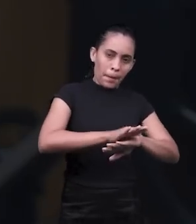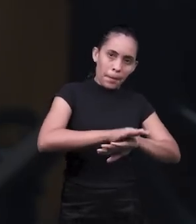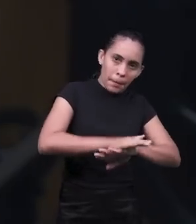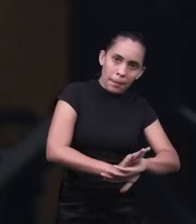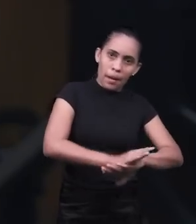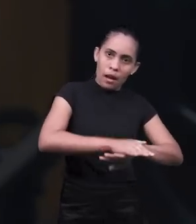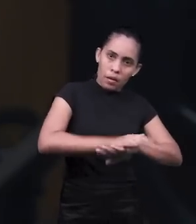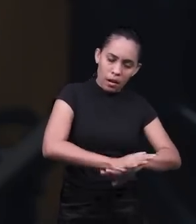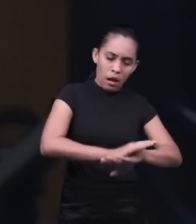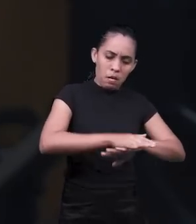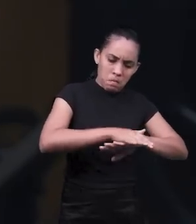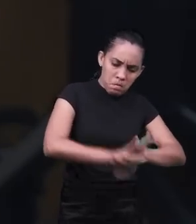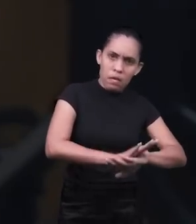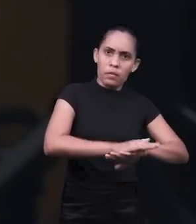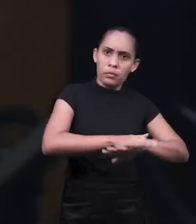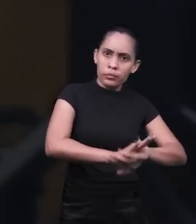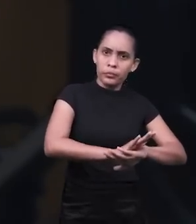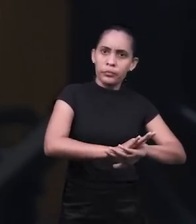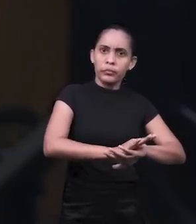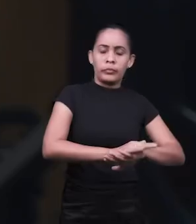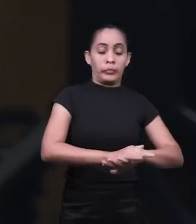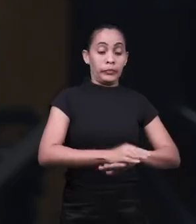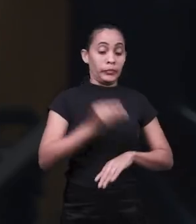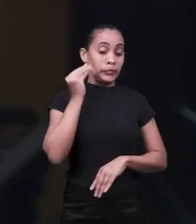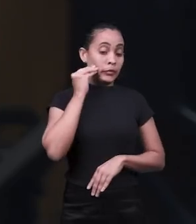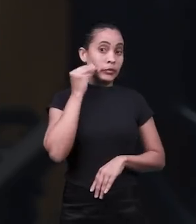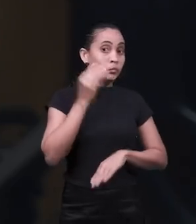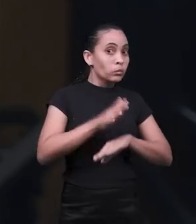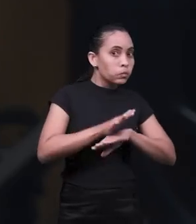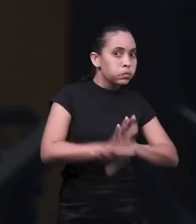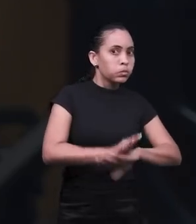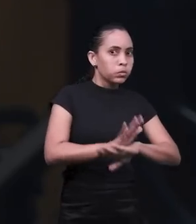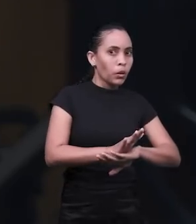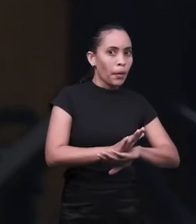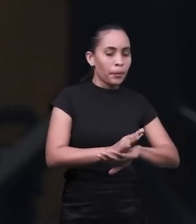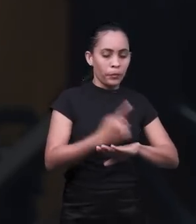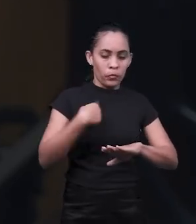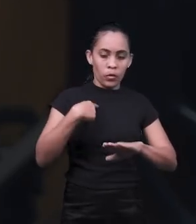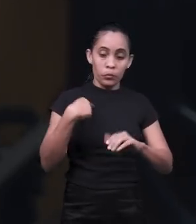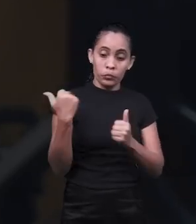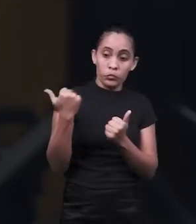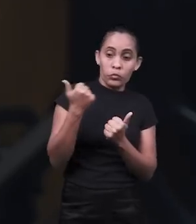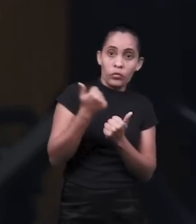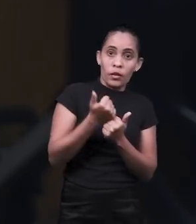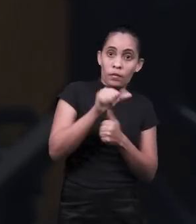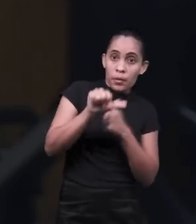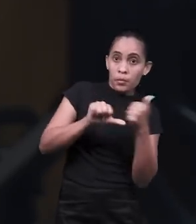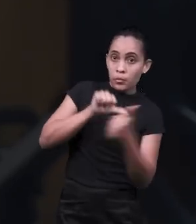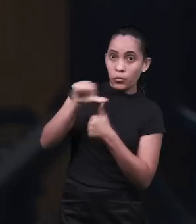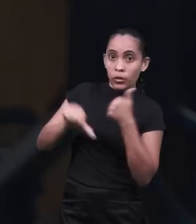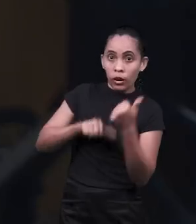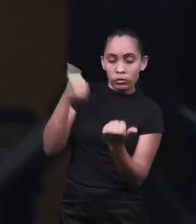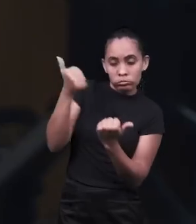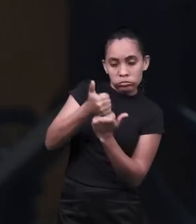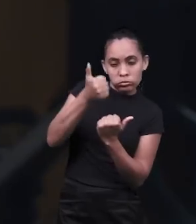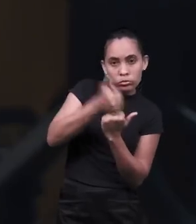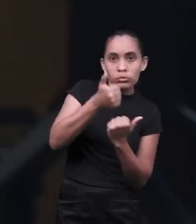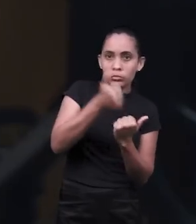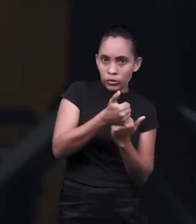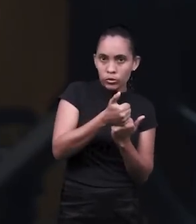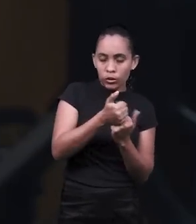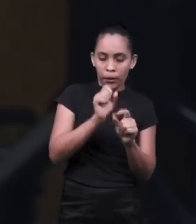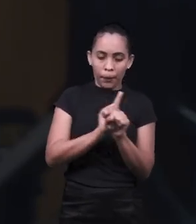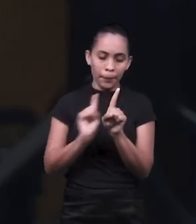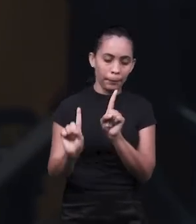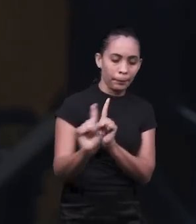ali o tórax da pessoa, quando está caída. E geralmente a gente reveza, a cada 2 minutos uma pessoa faz essa